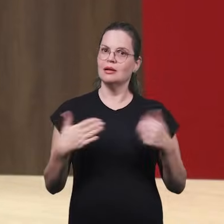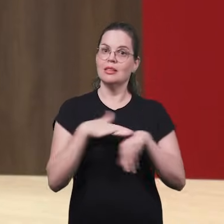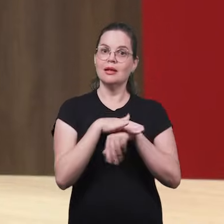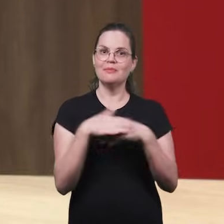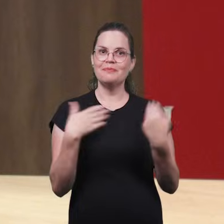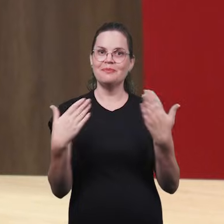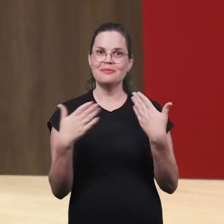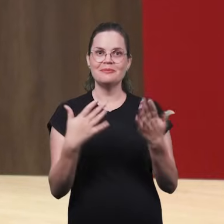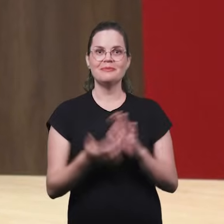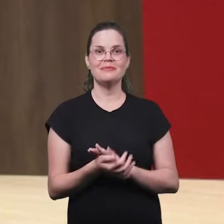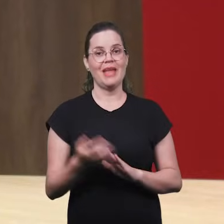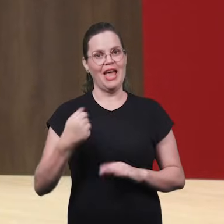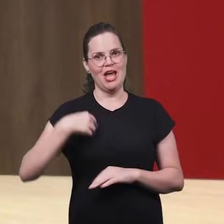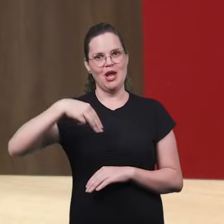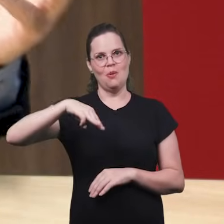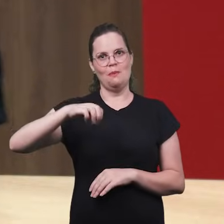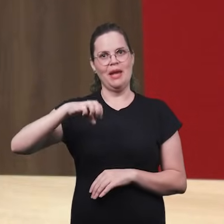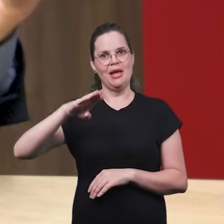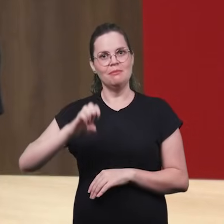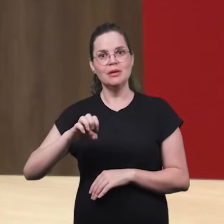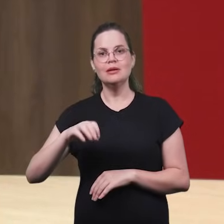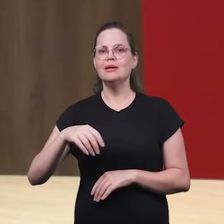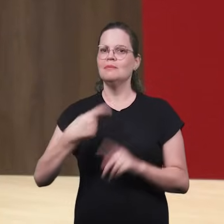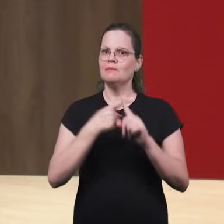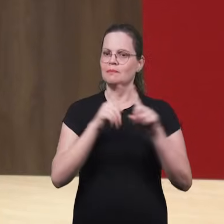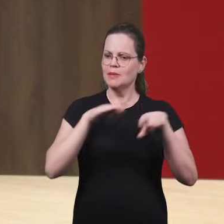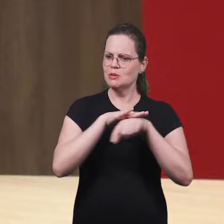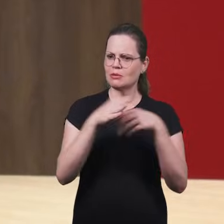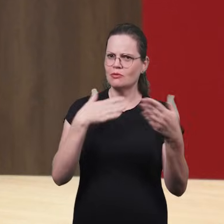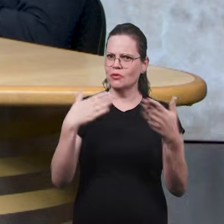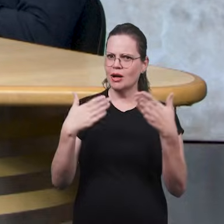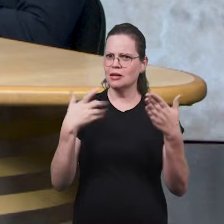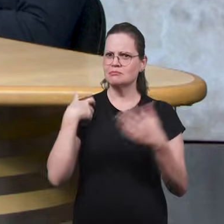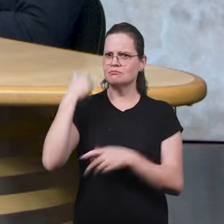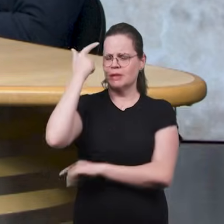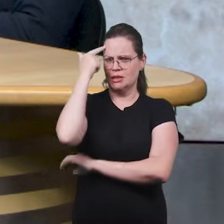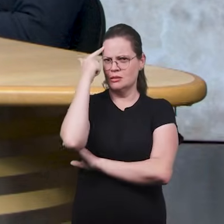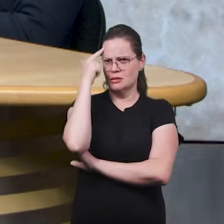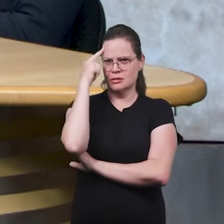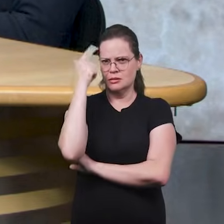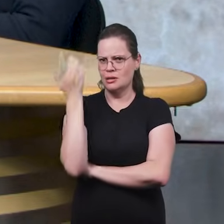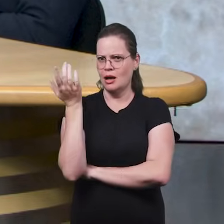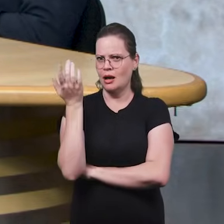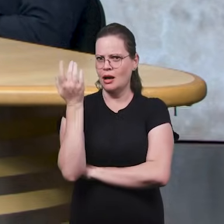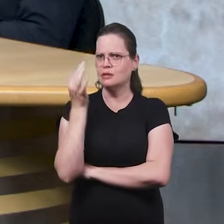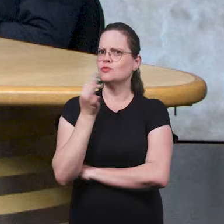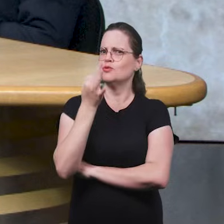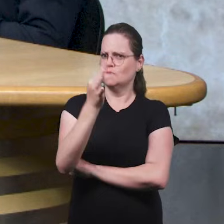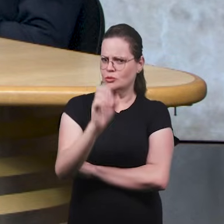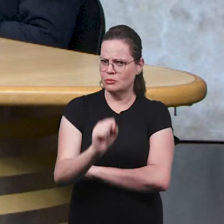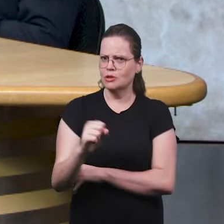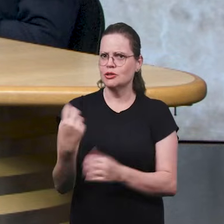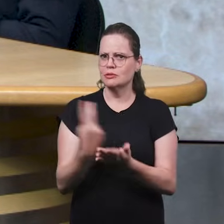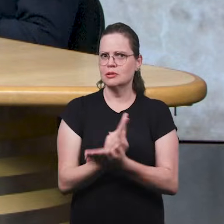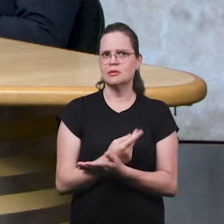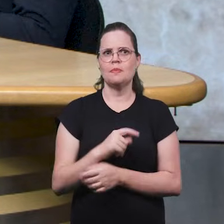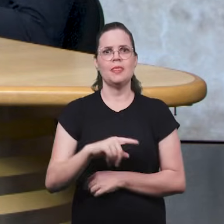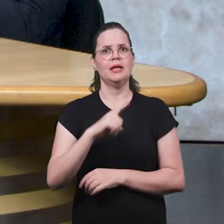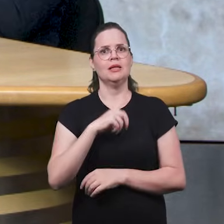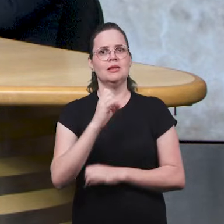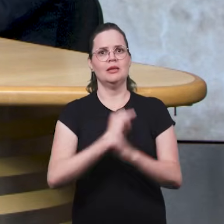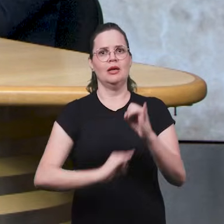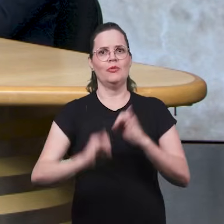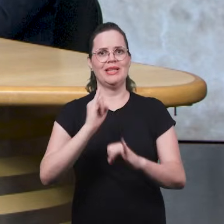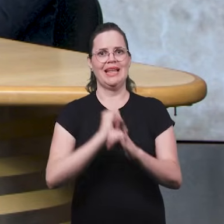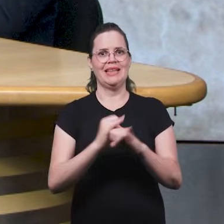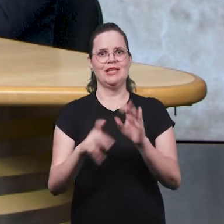aí, então, assim, é um meme, mas é uma conversa que não está diferente. Tem uma coisa